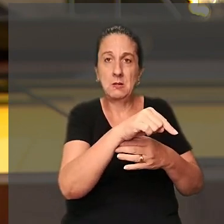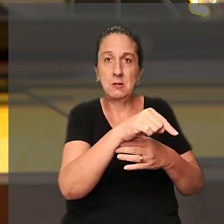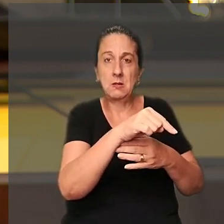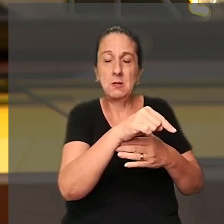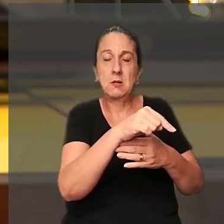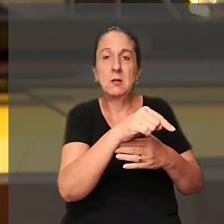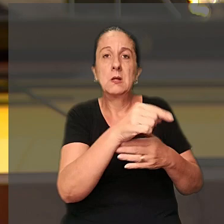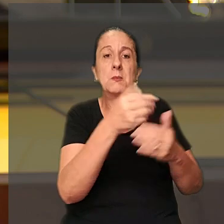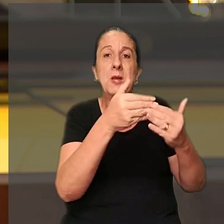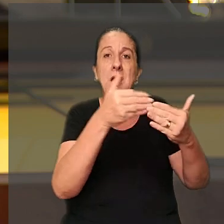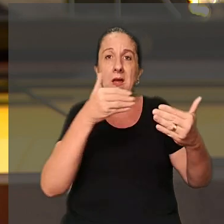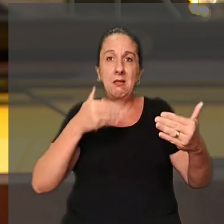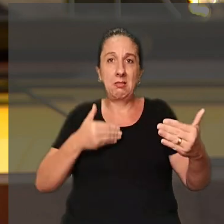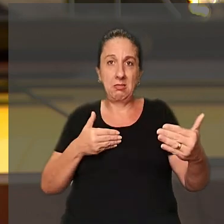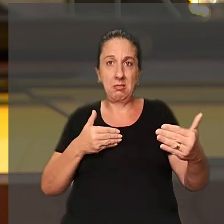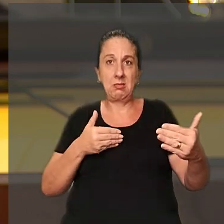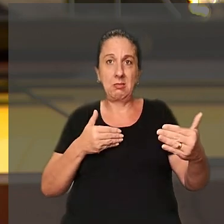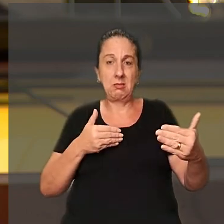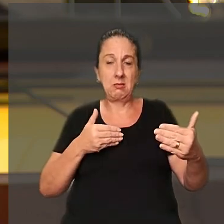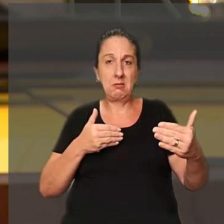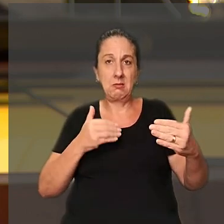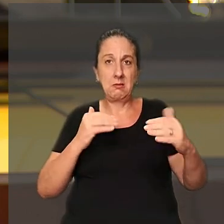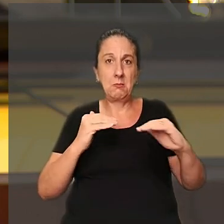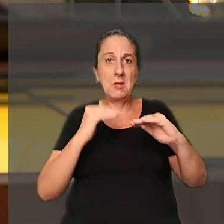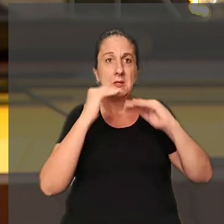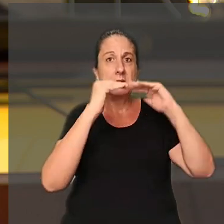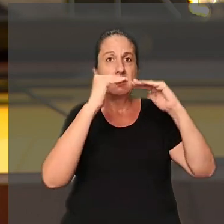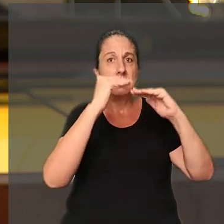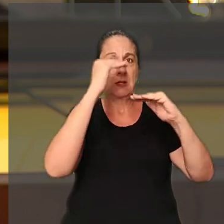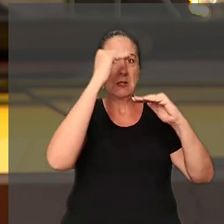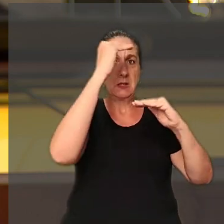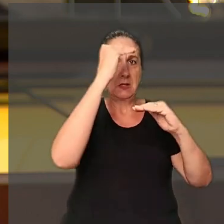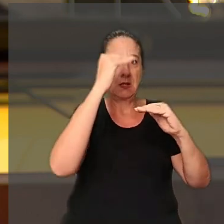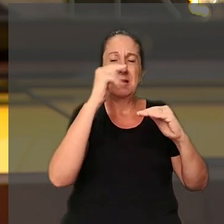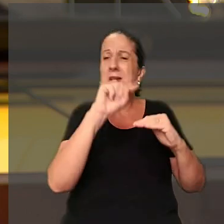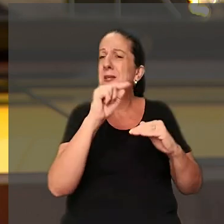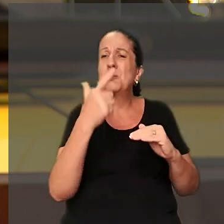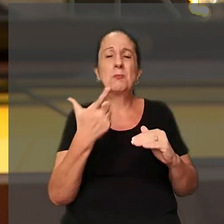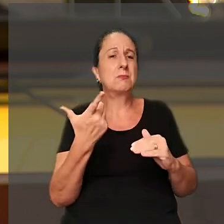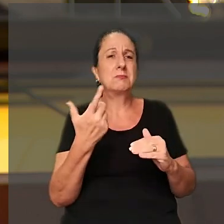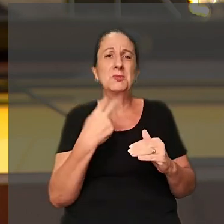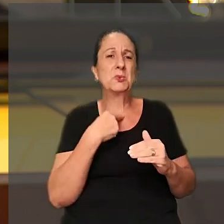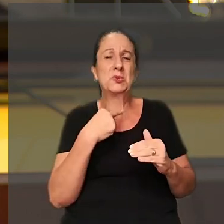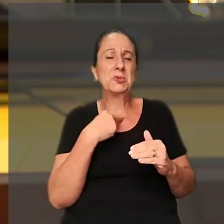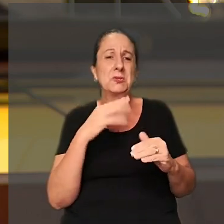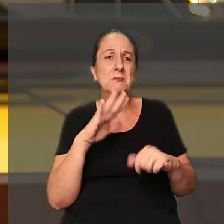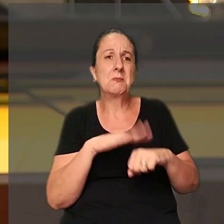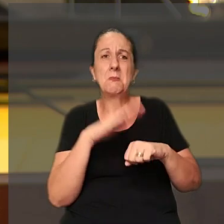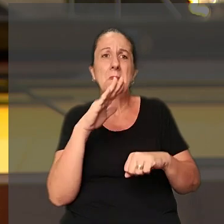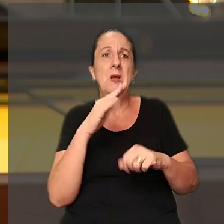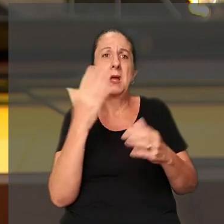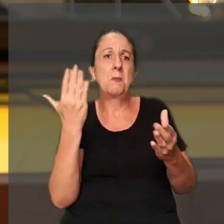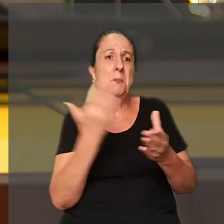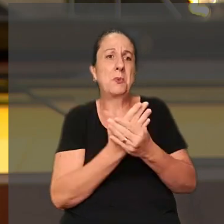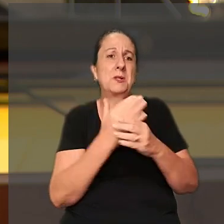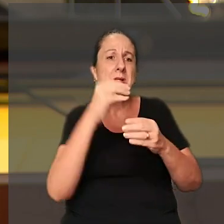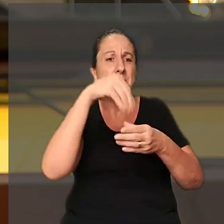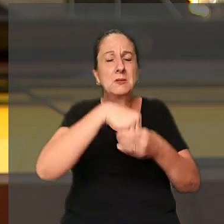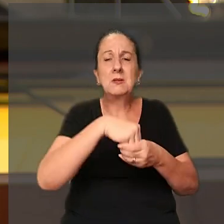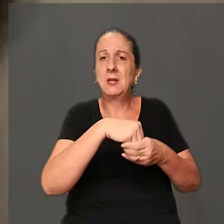aquele anexo atrás, mais alto, com mais andares. E ali já não cabia mais os processos do